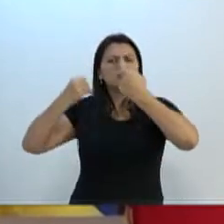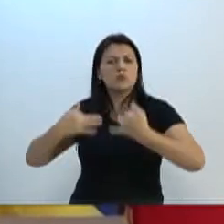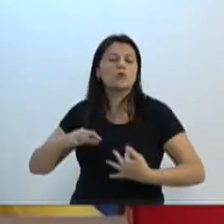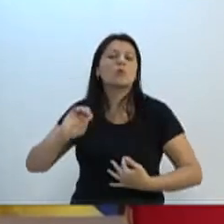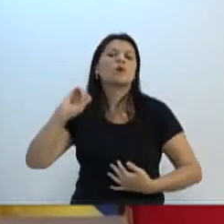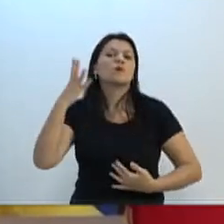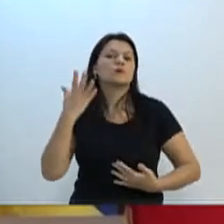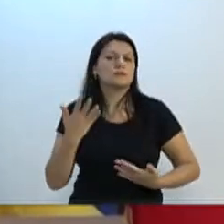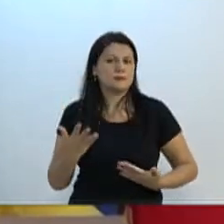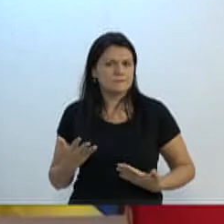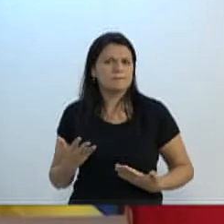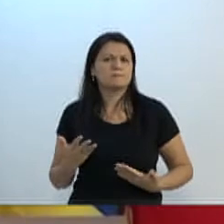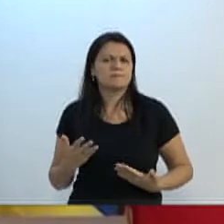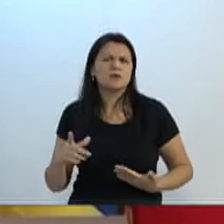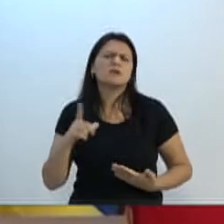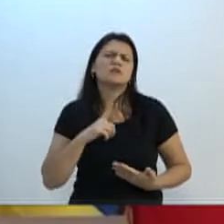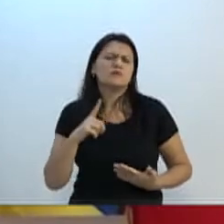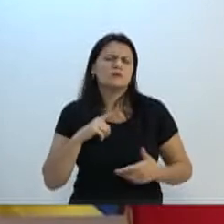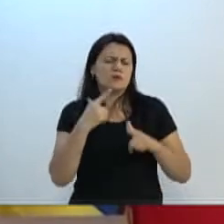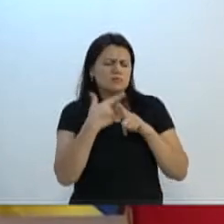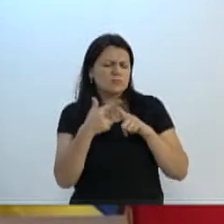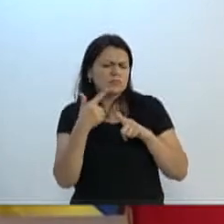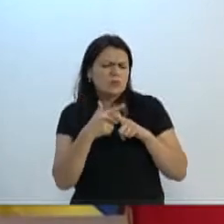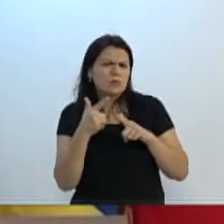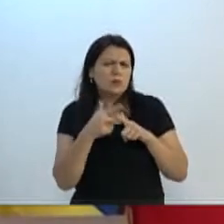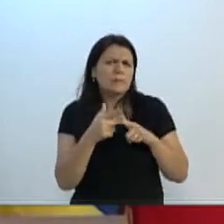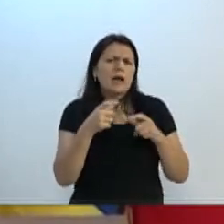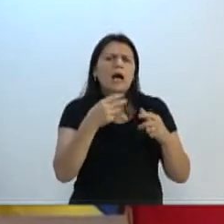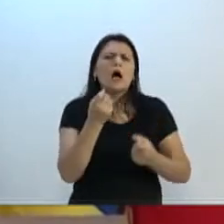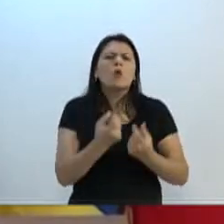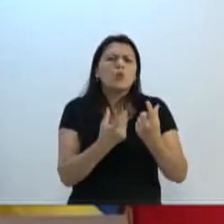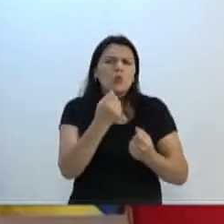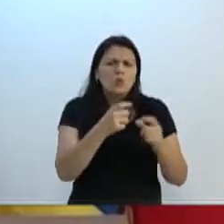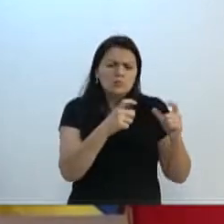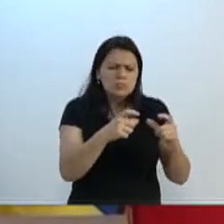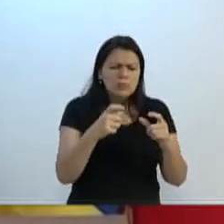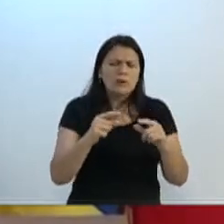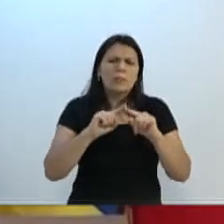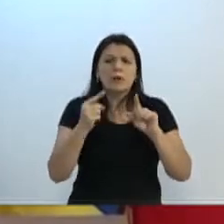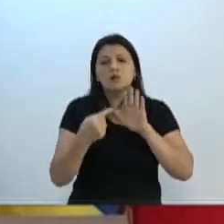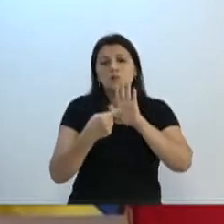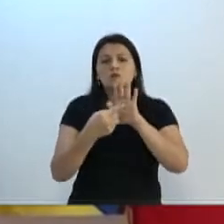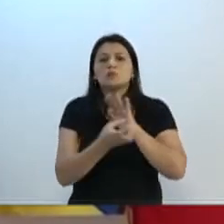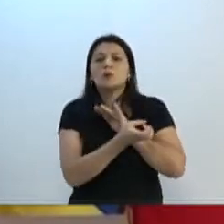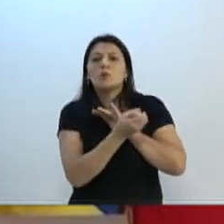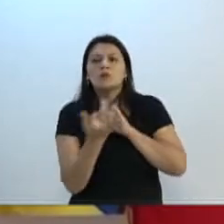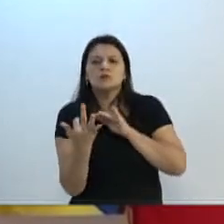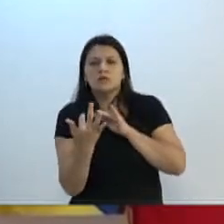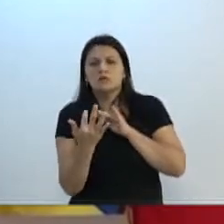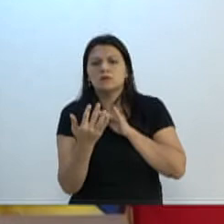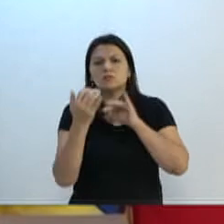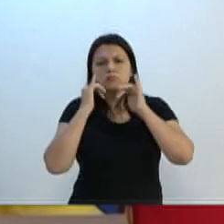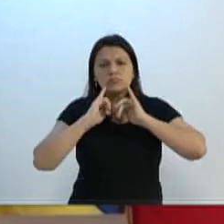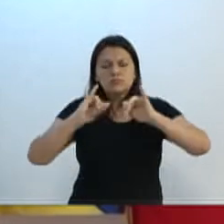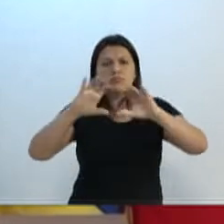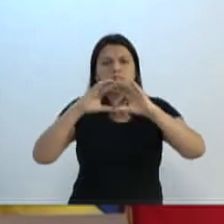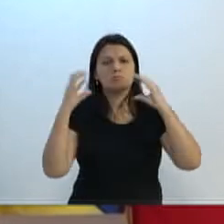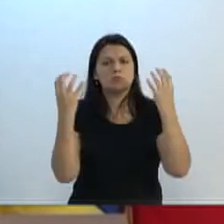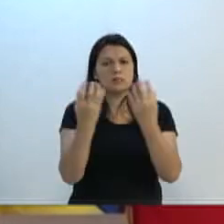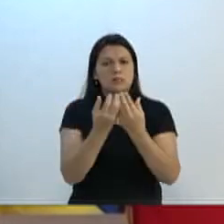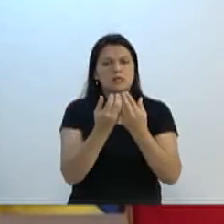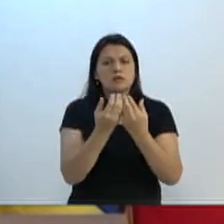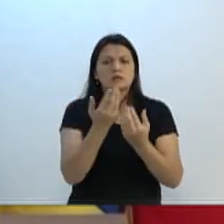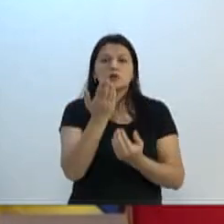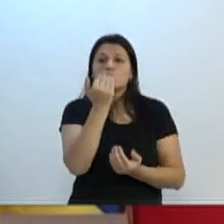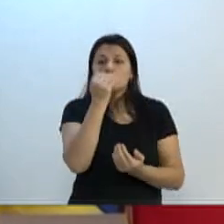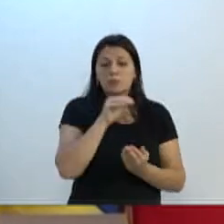que de fato tiveram alguns problemas pontuais, e aí ele me mostrou a quantidade que tem. Então, até para dizer para a comunidade que foram entregues